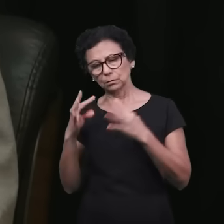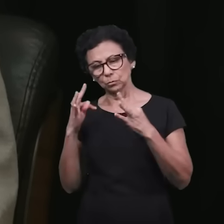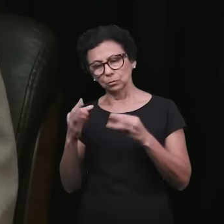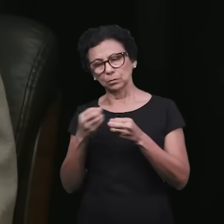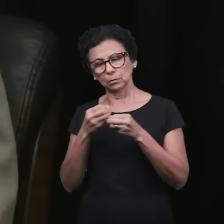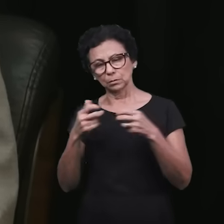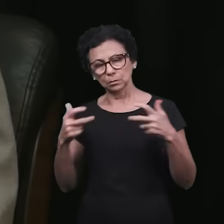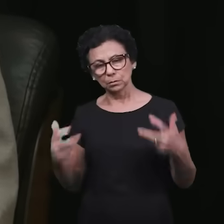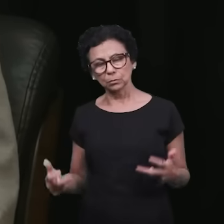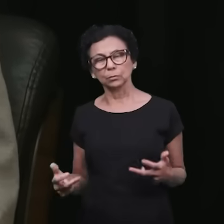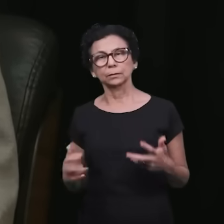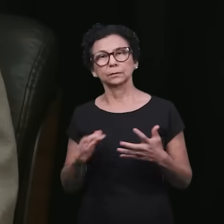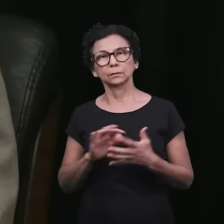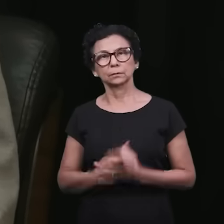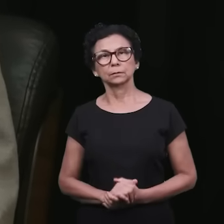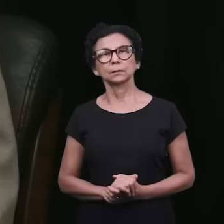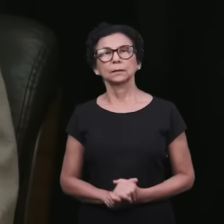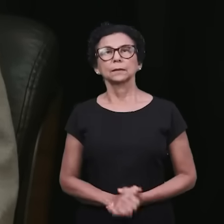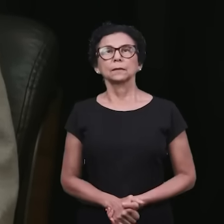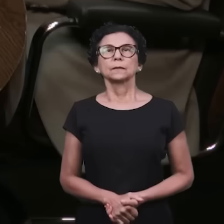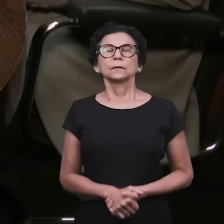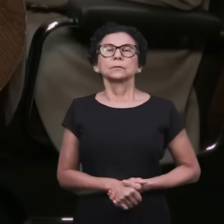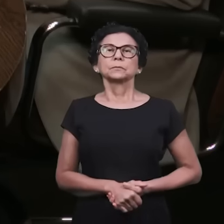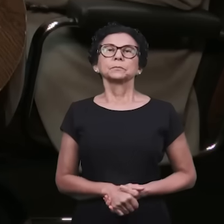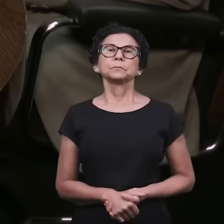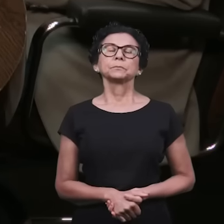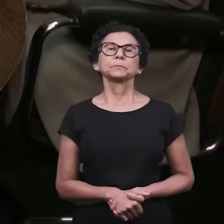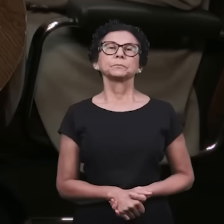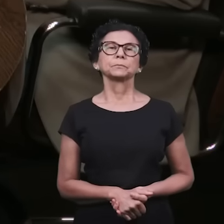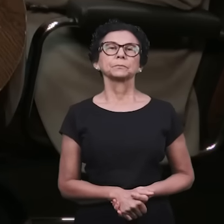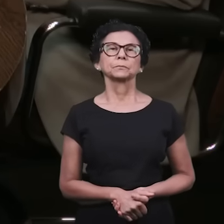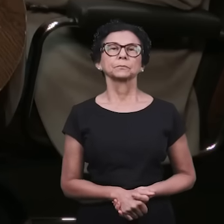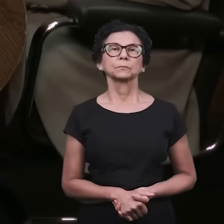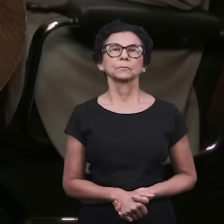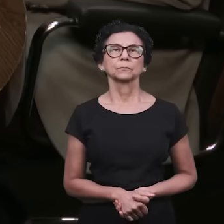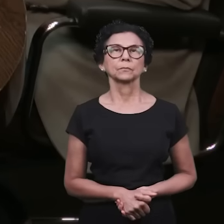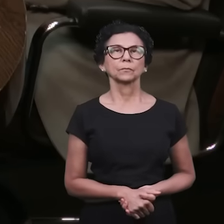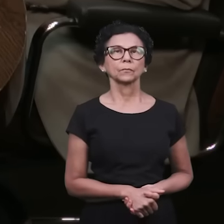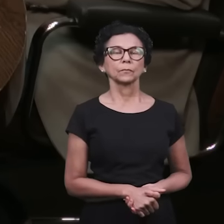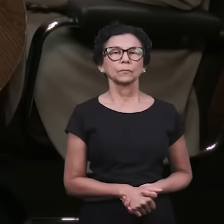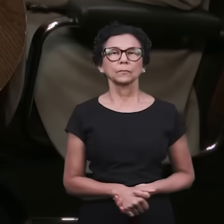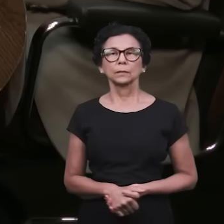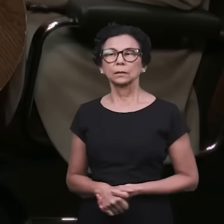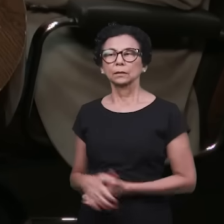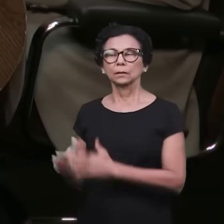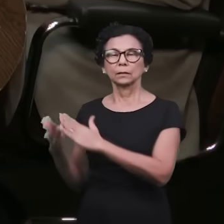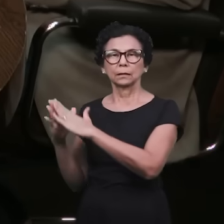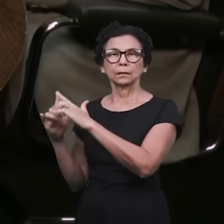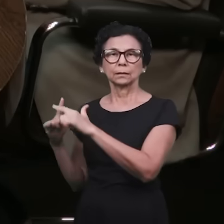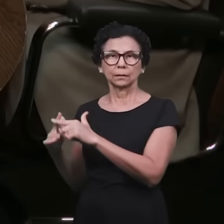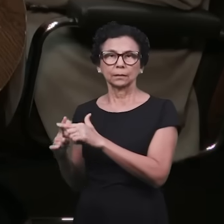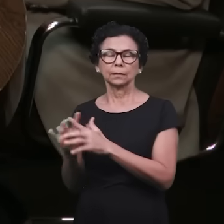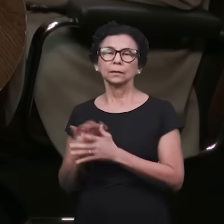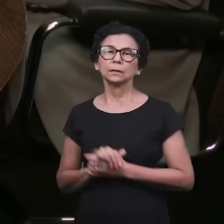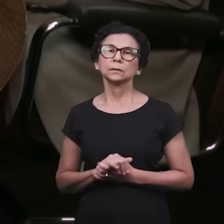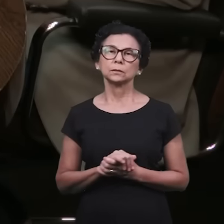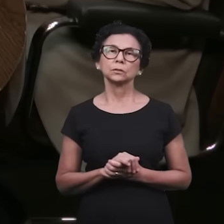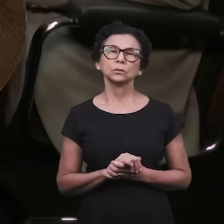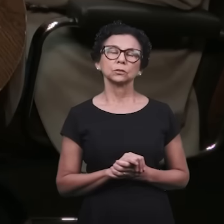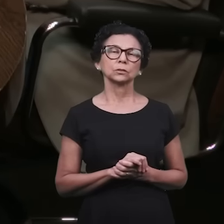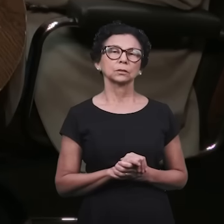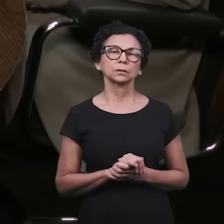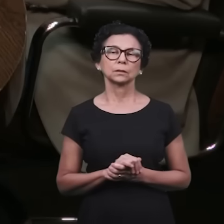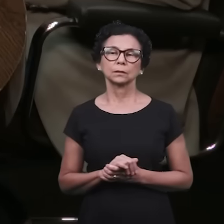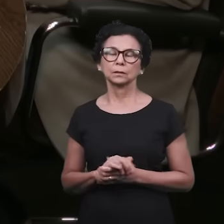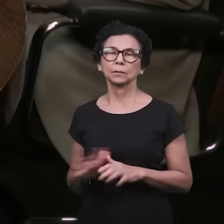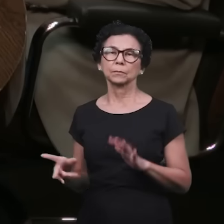isso que o senhor mostra, é aquilo que o senhor requer do pastor. Até porque o rebanho, ele é do sumo pastor, ele não